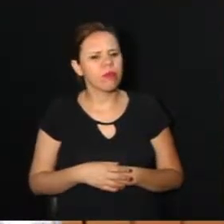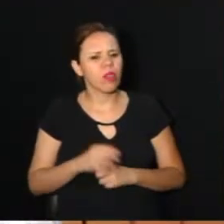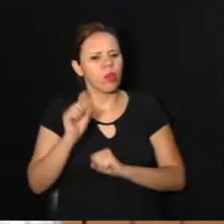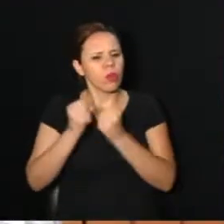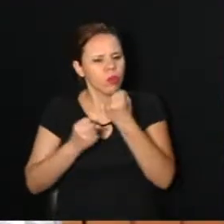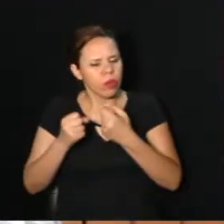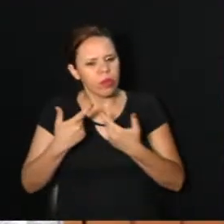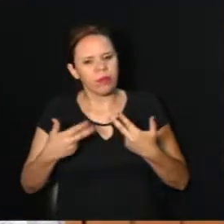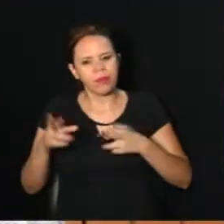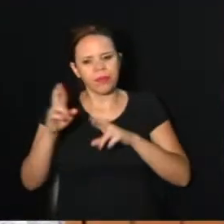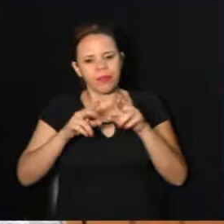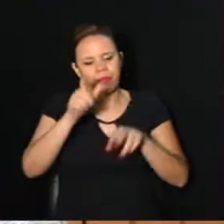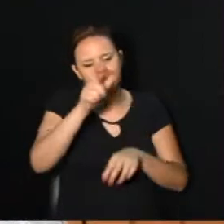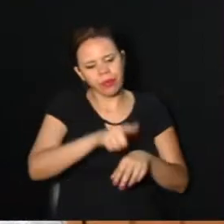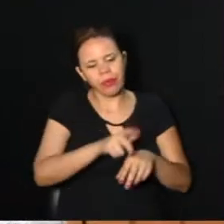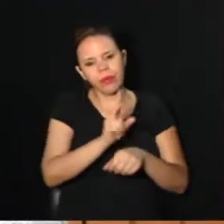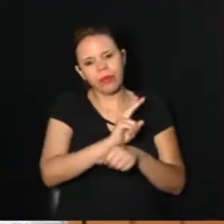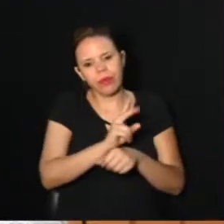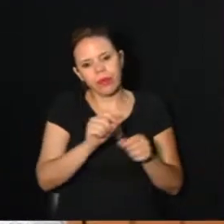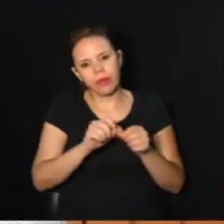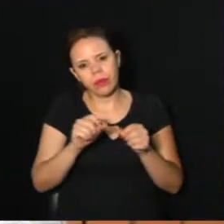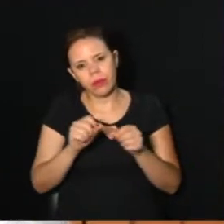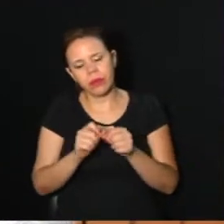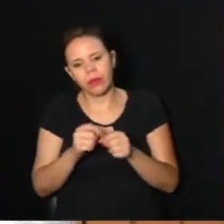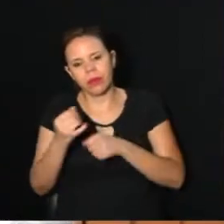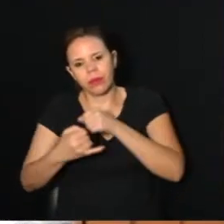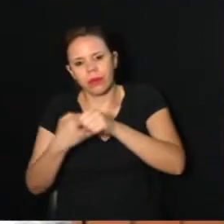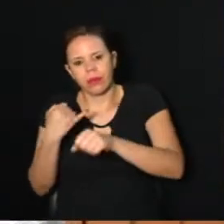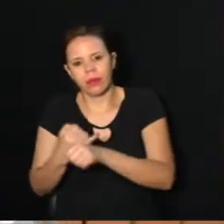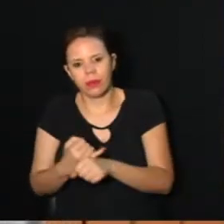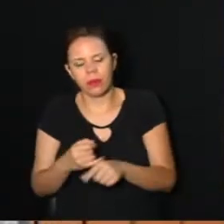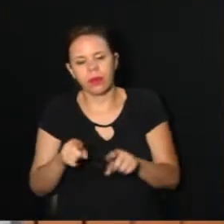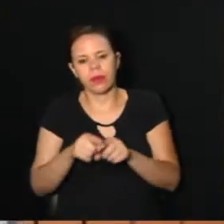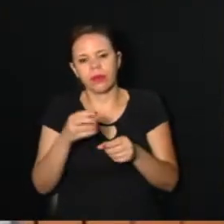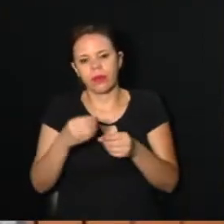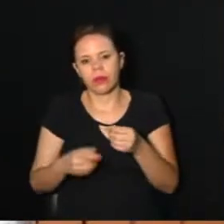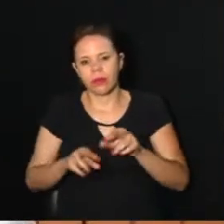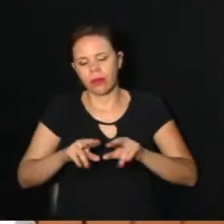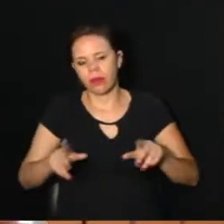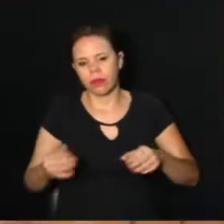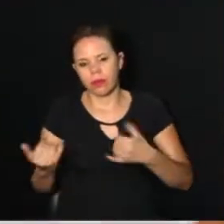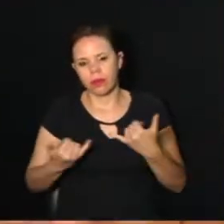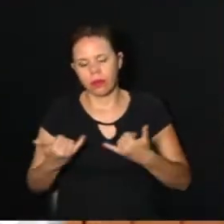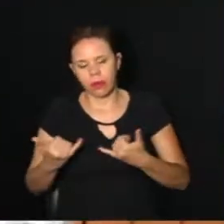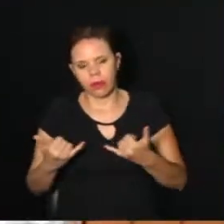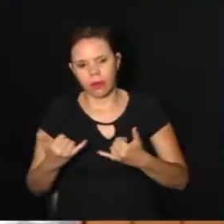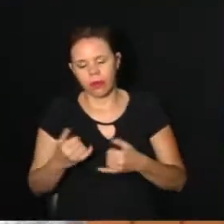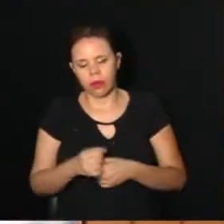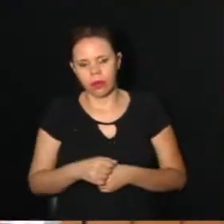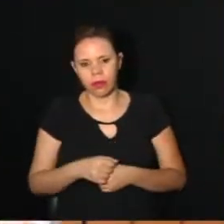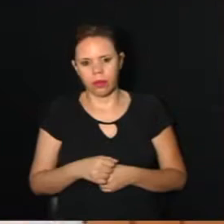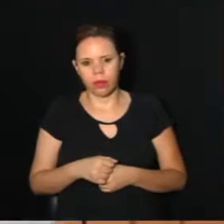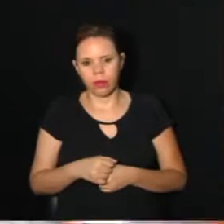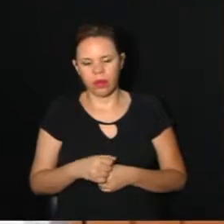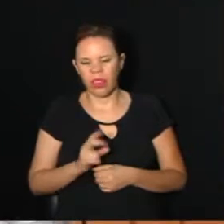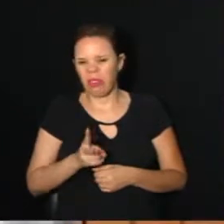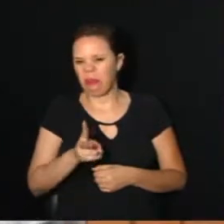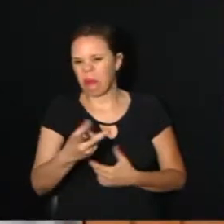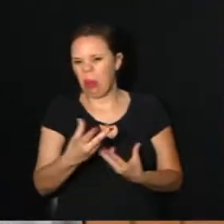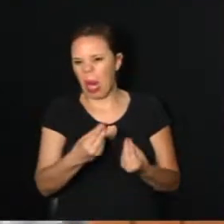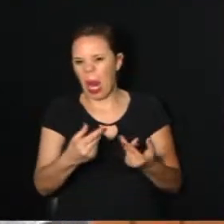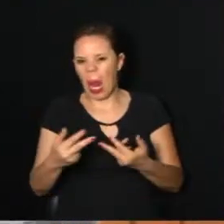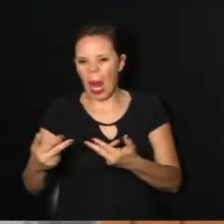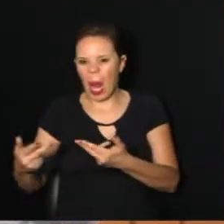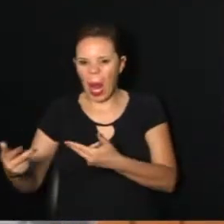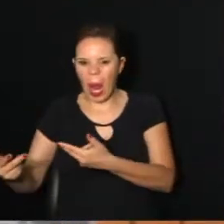peritos, avaliadores de seguro, portais, provedores de conteúdo de outros serviços de informação, preparação e assim vai, gente. Olha,